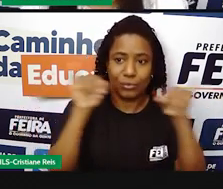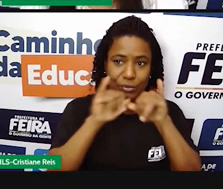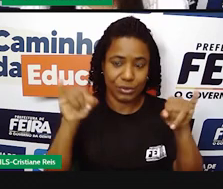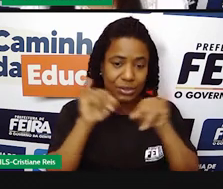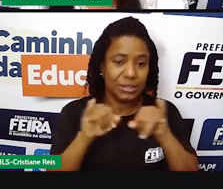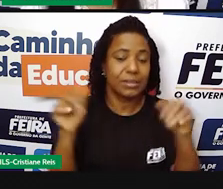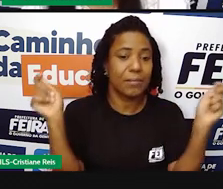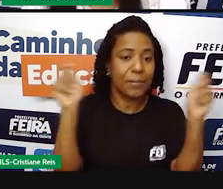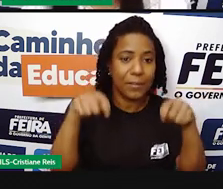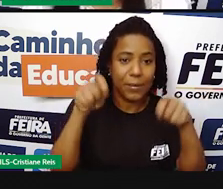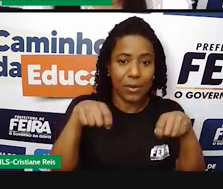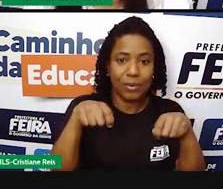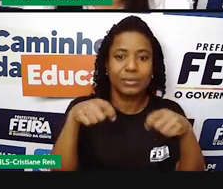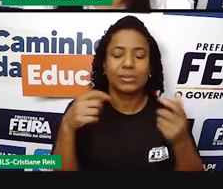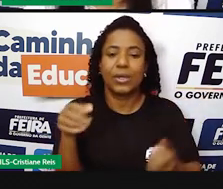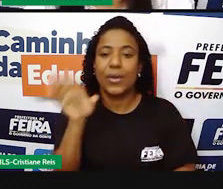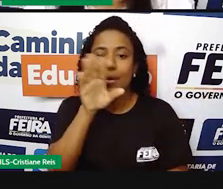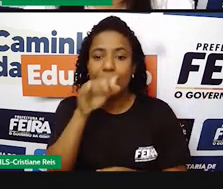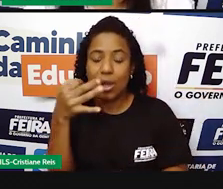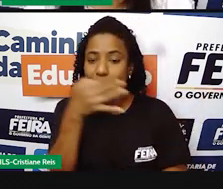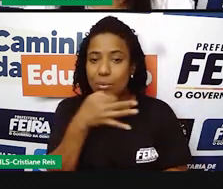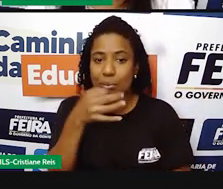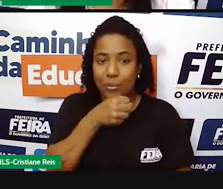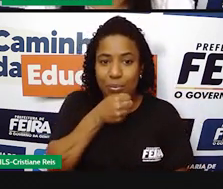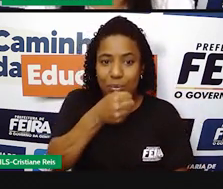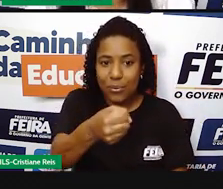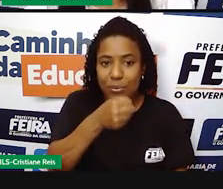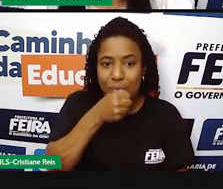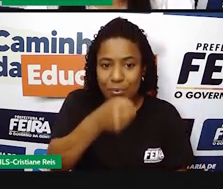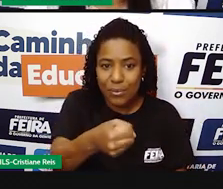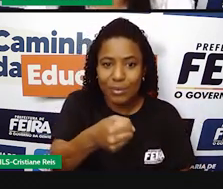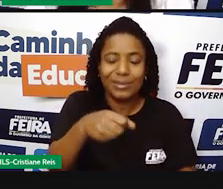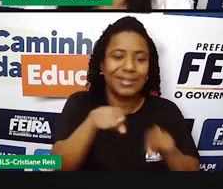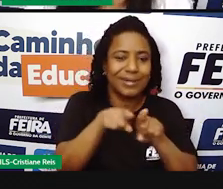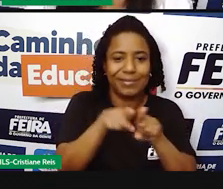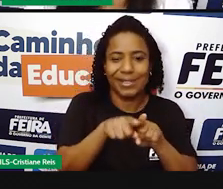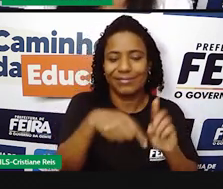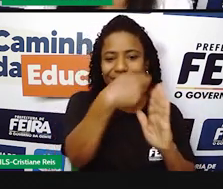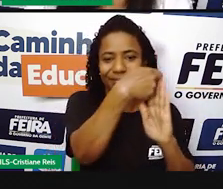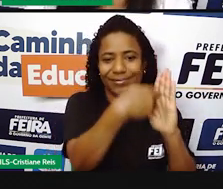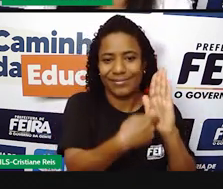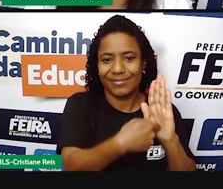de forma oral e também de forma escrita, né, impressa.